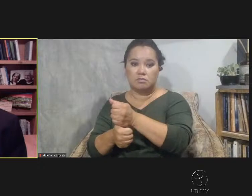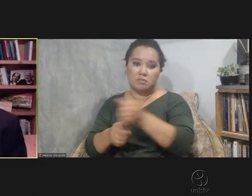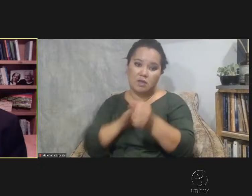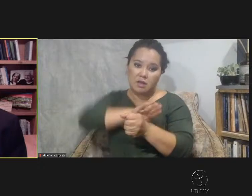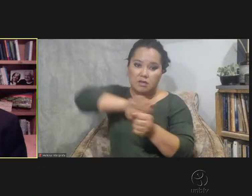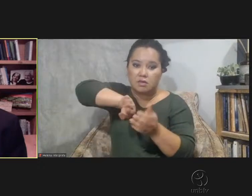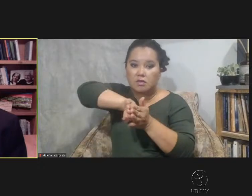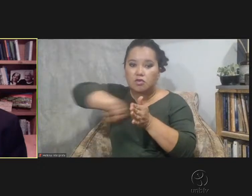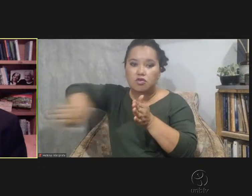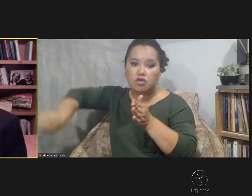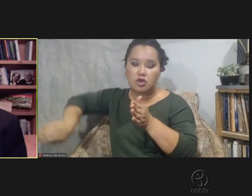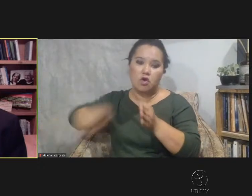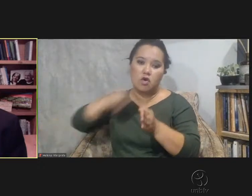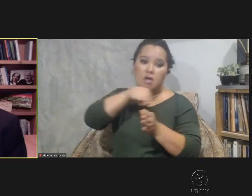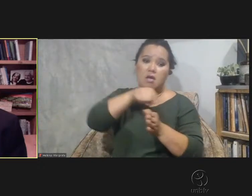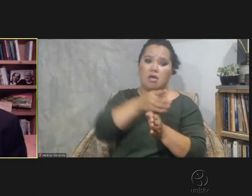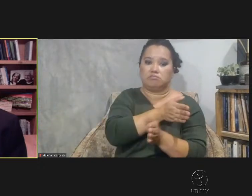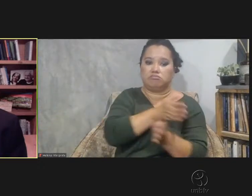Eles ridicularizaram